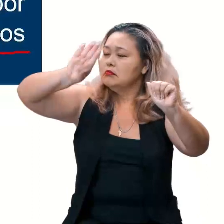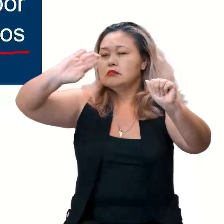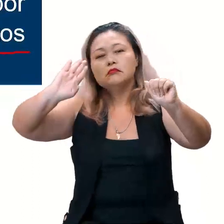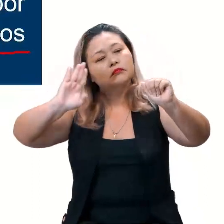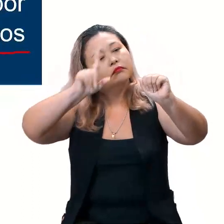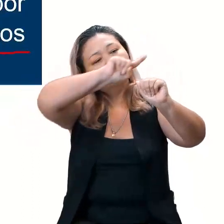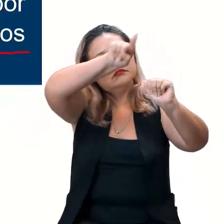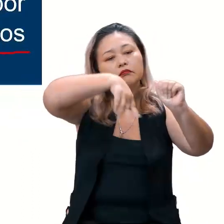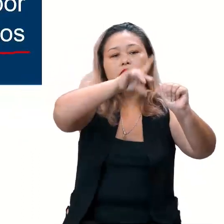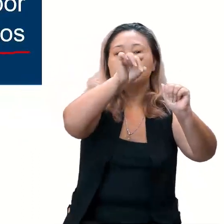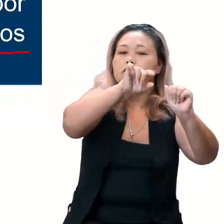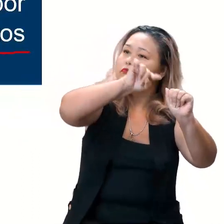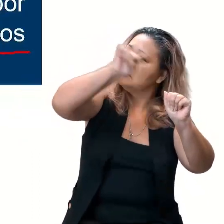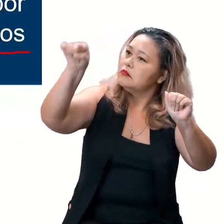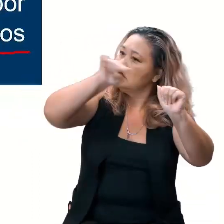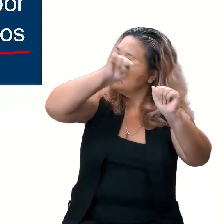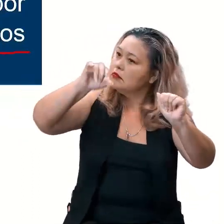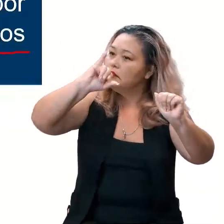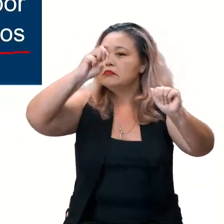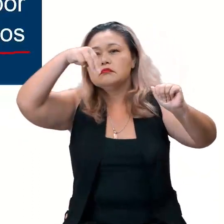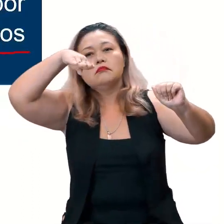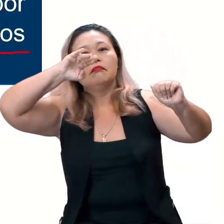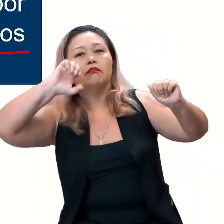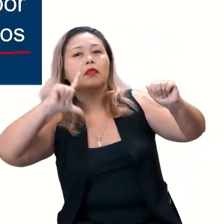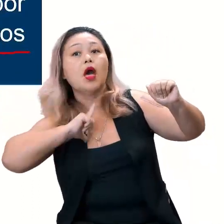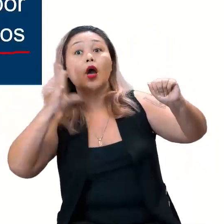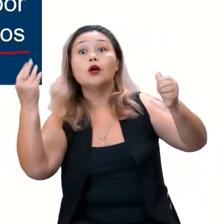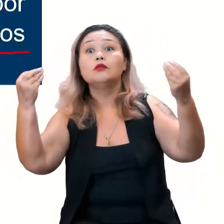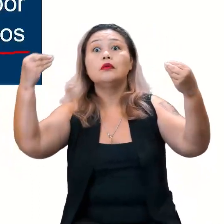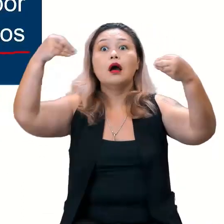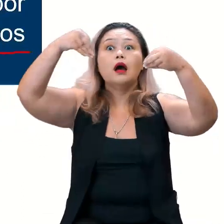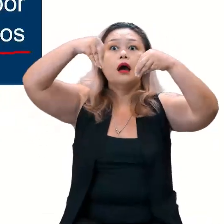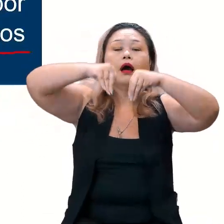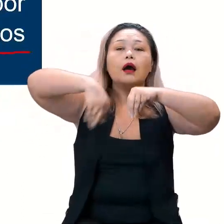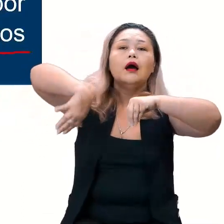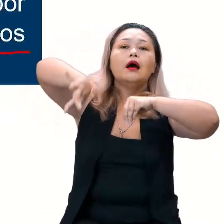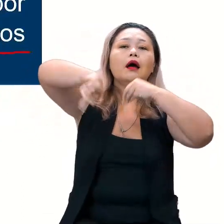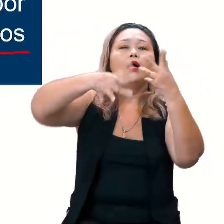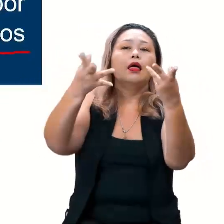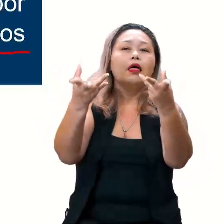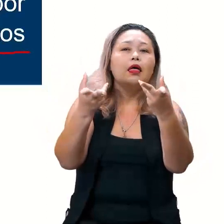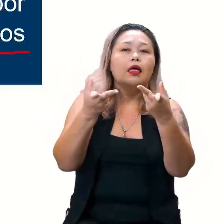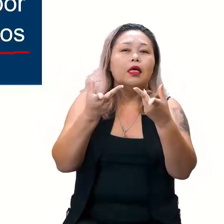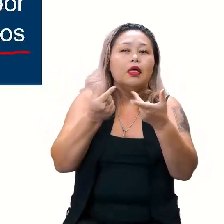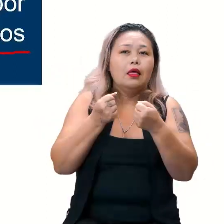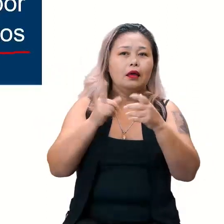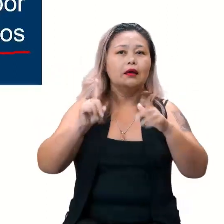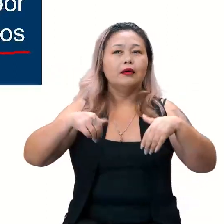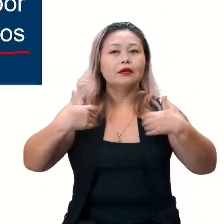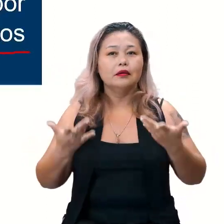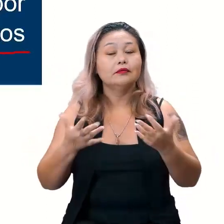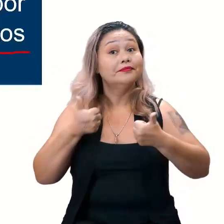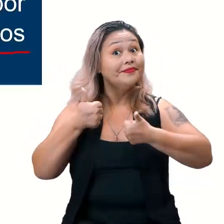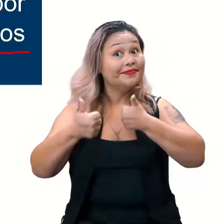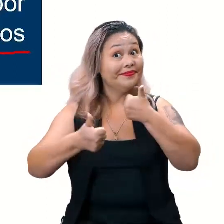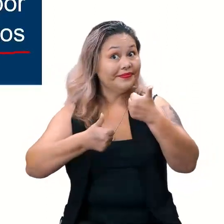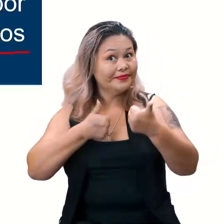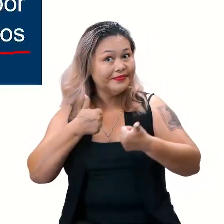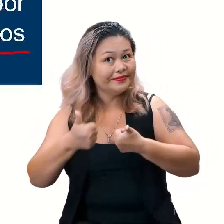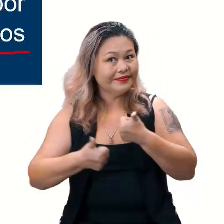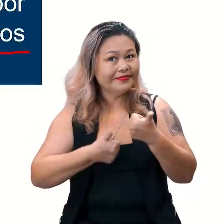lança as flechinhas para a imagem. Tudo isso faz parte de nossas habilidades. Beleza! E